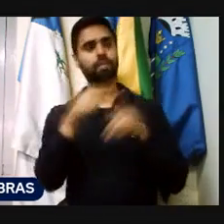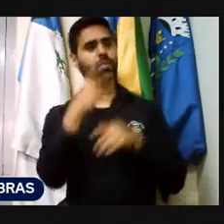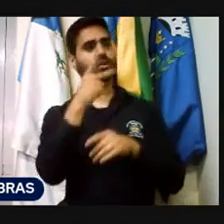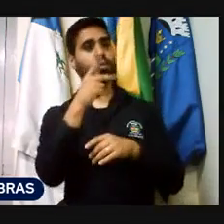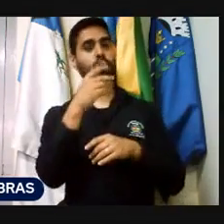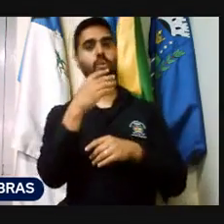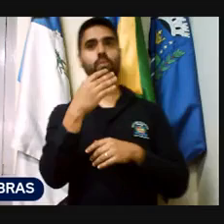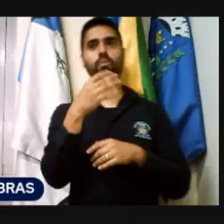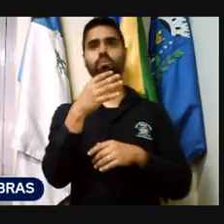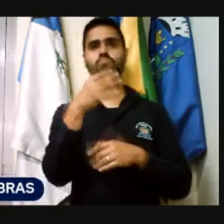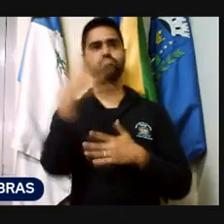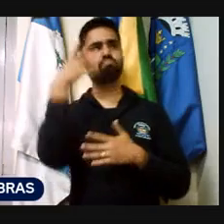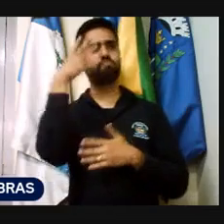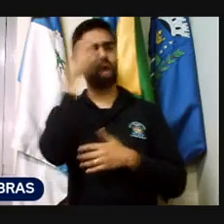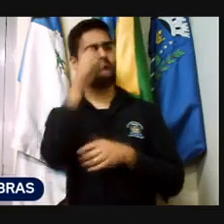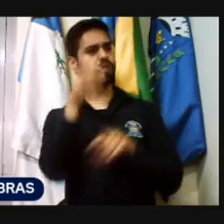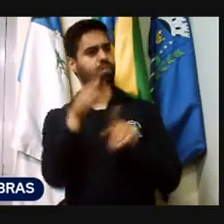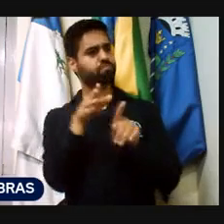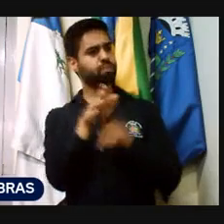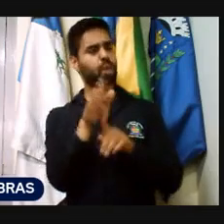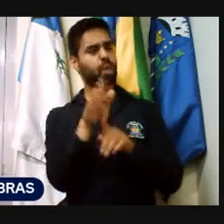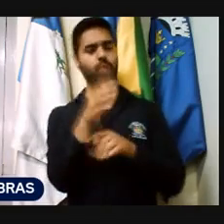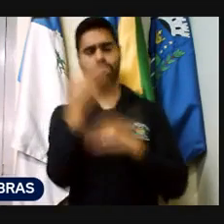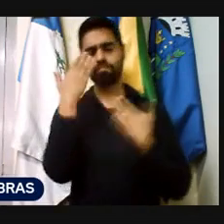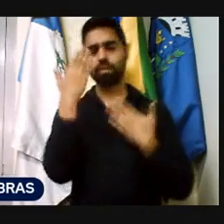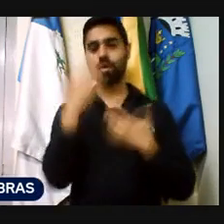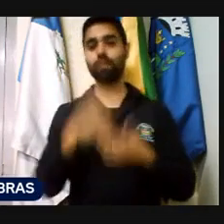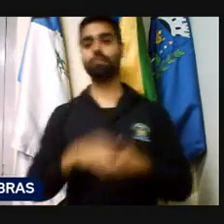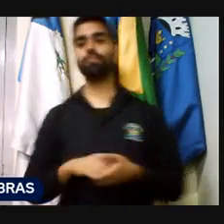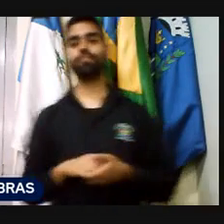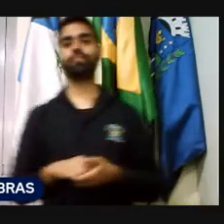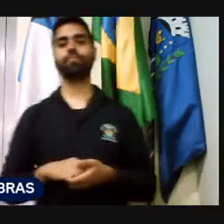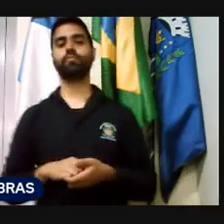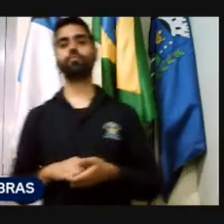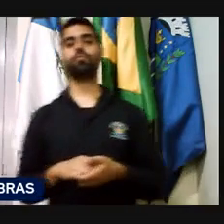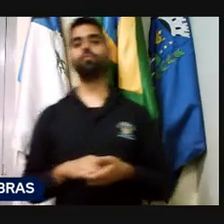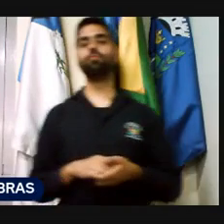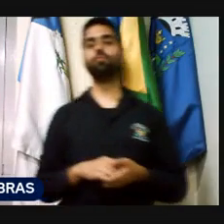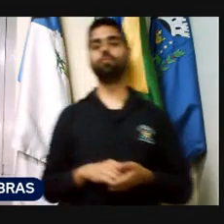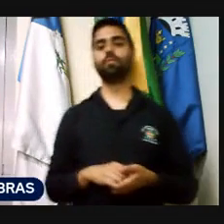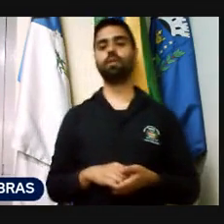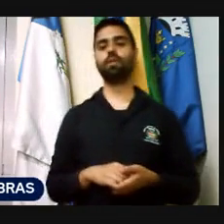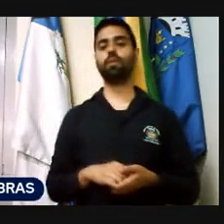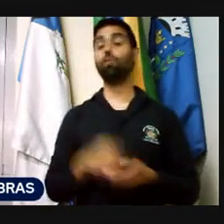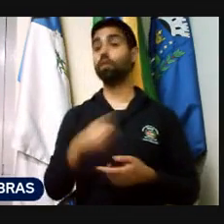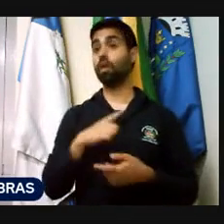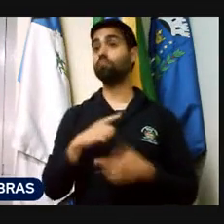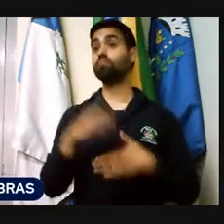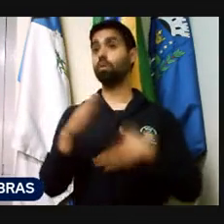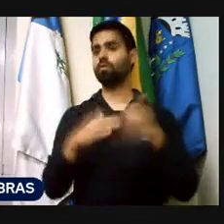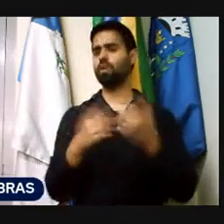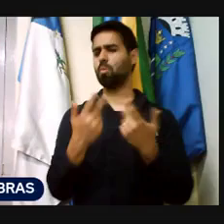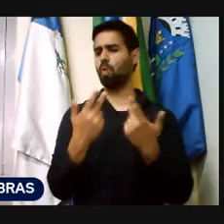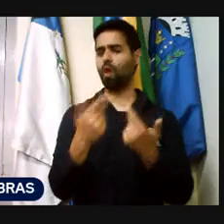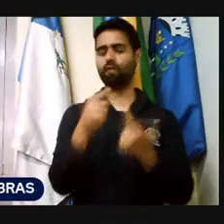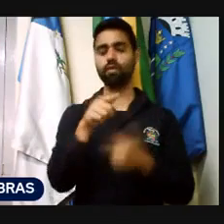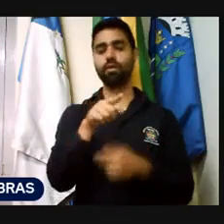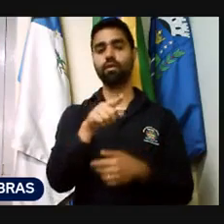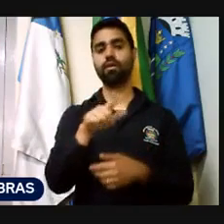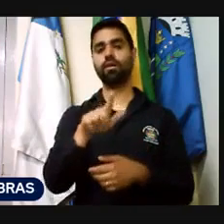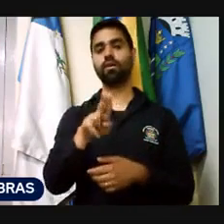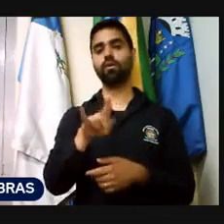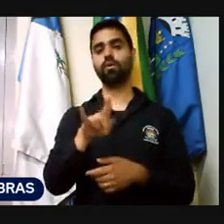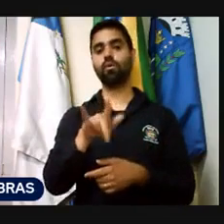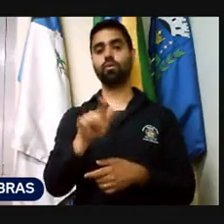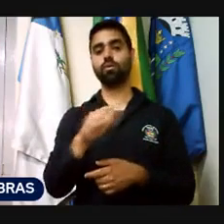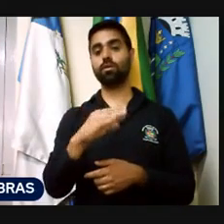conhecimento que você nos passou. Então, eu quero lhe parabenizar e parabenizar o Executivo por ter um profissional como o senhor. Então, o senhor